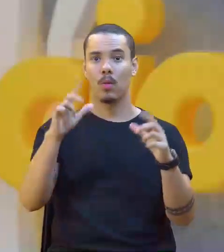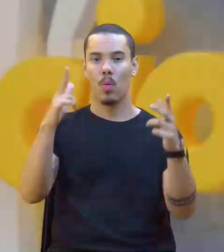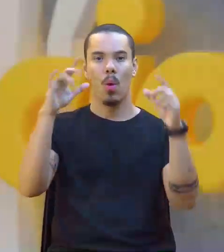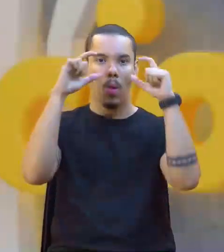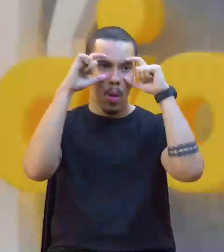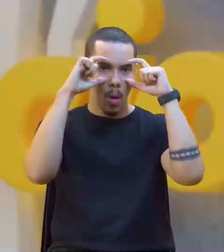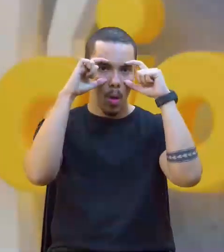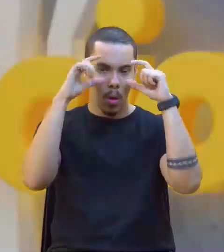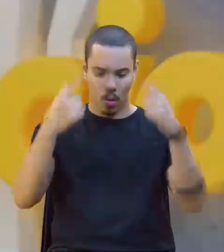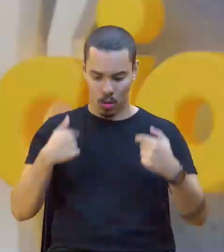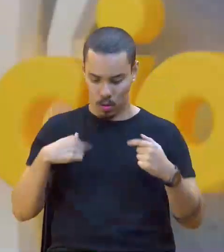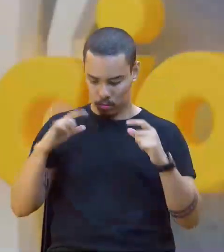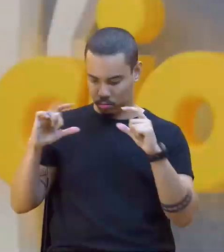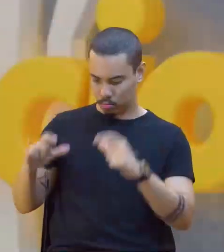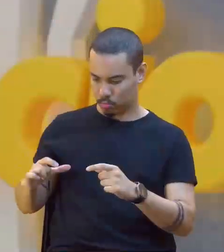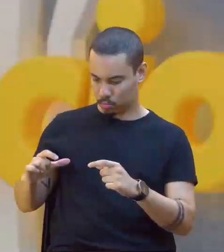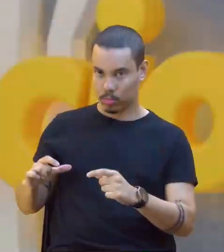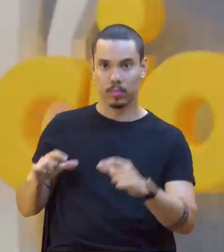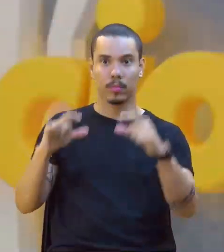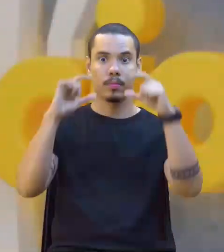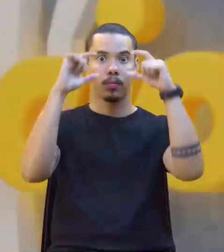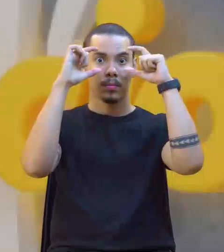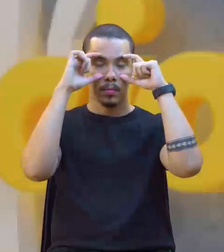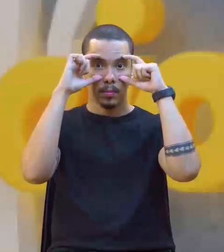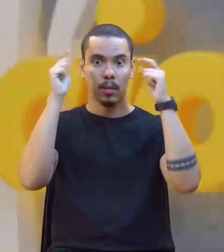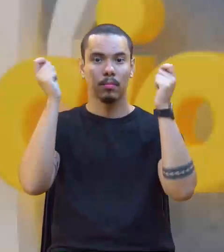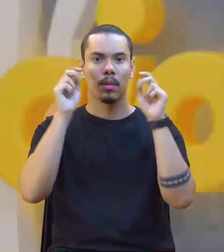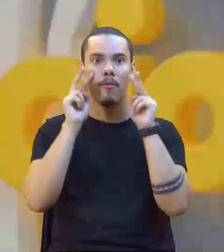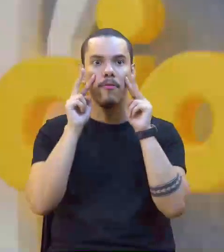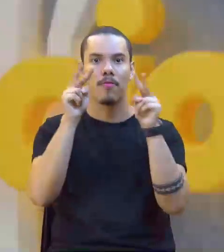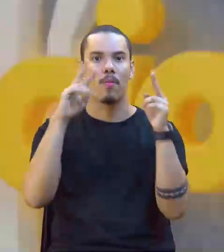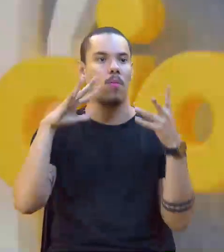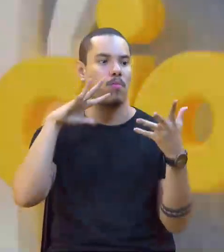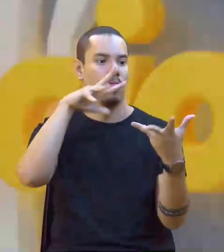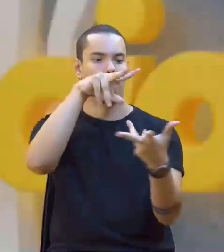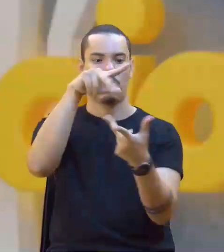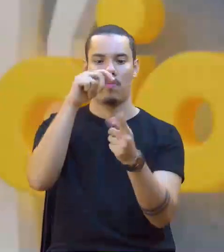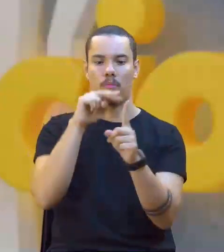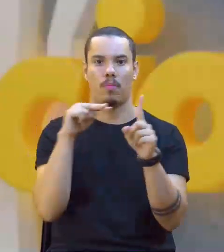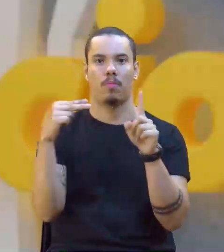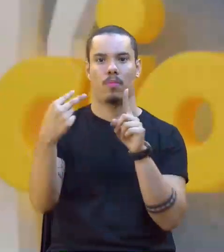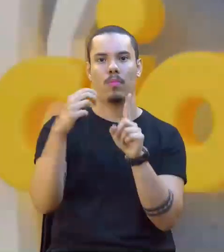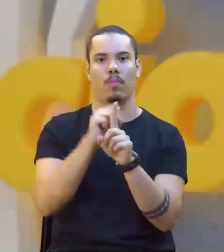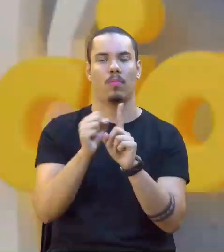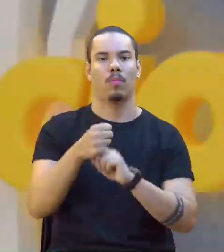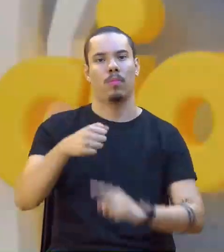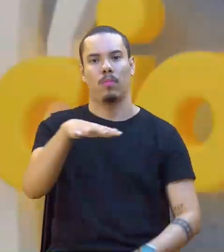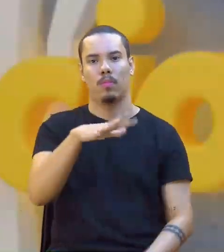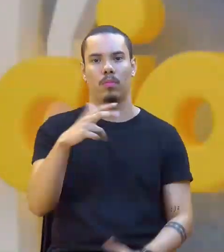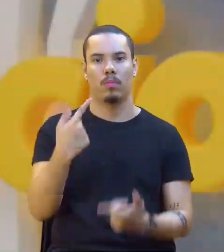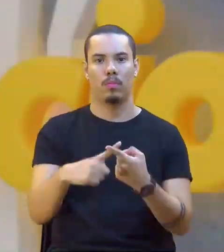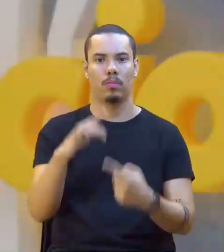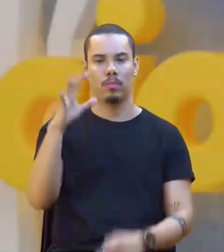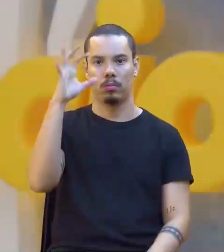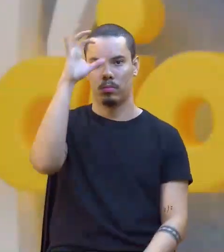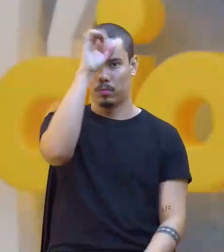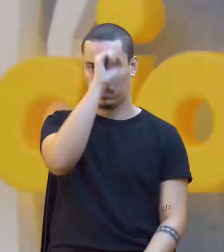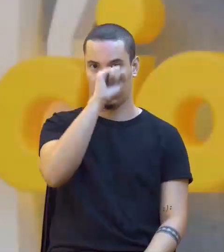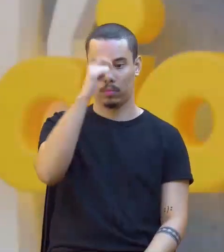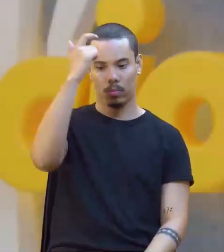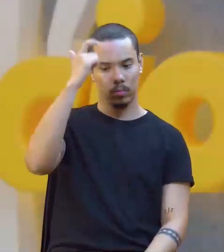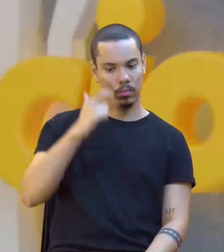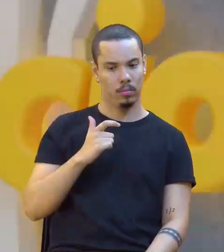que eu coloco e eu enxergo o meu mundo social através do que eu aprendi. O que eu sou como